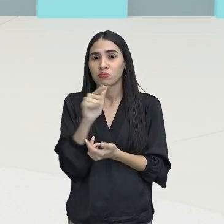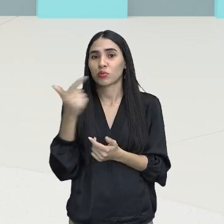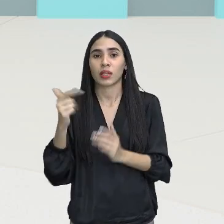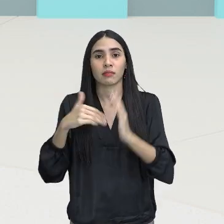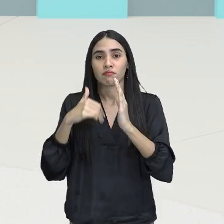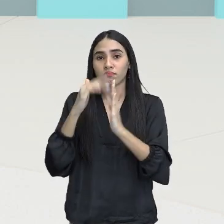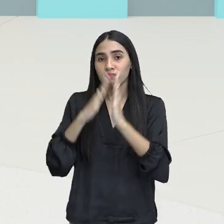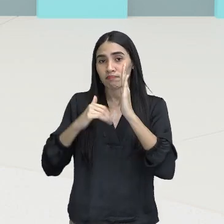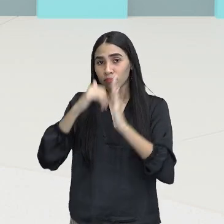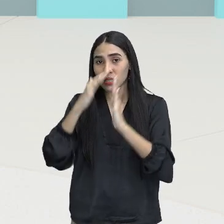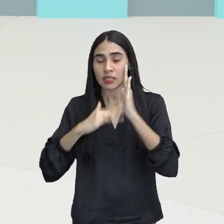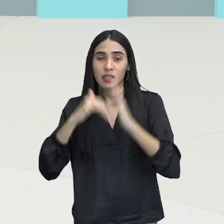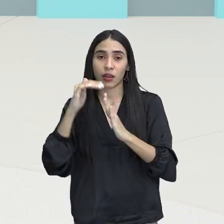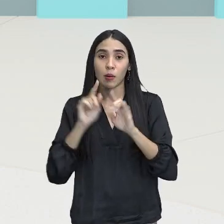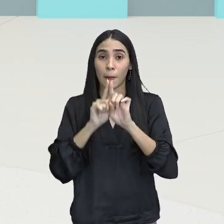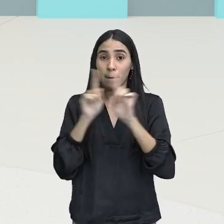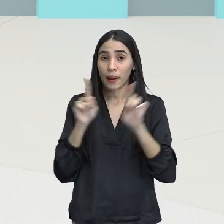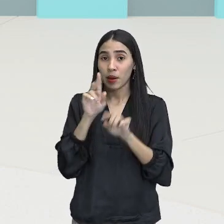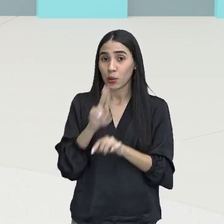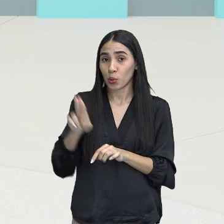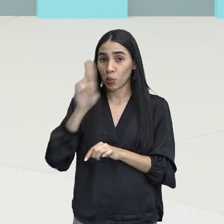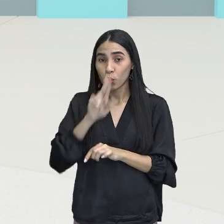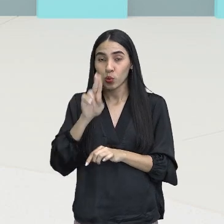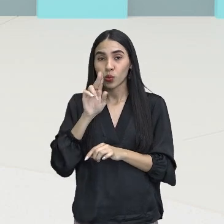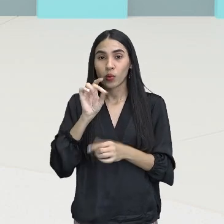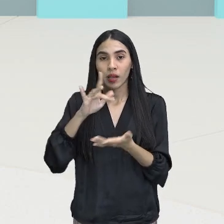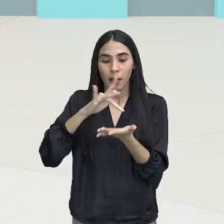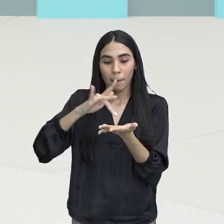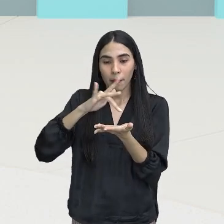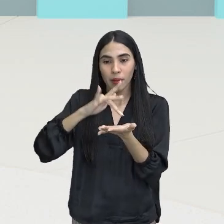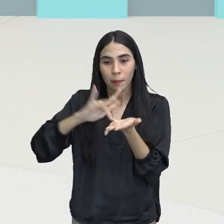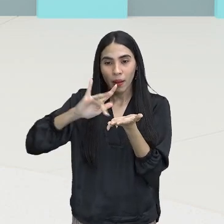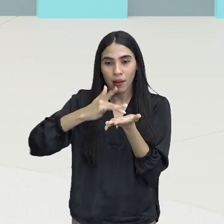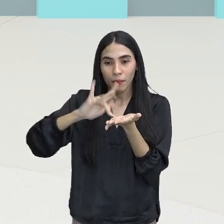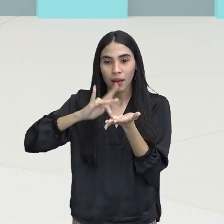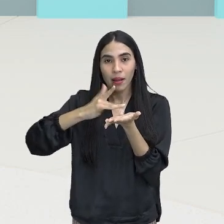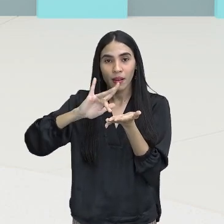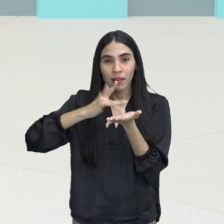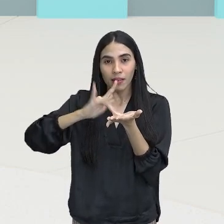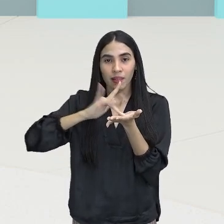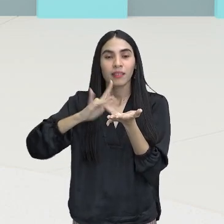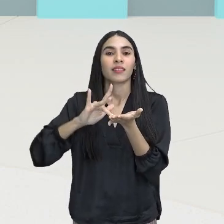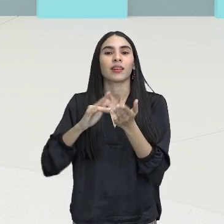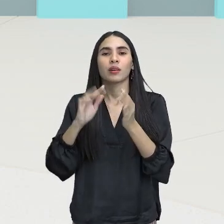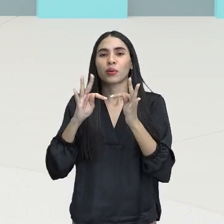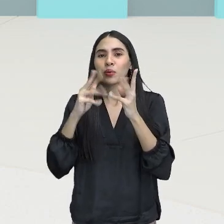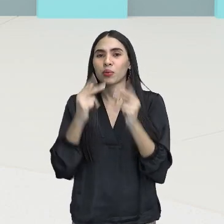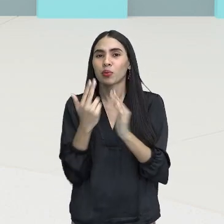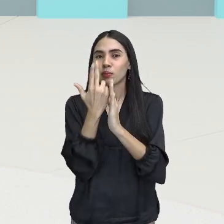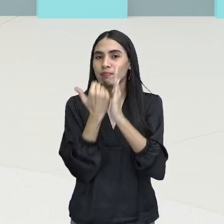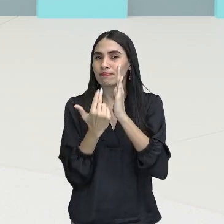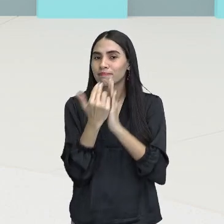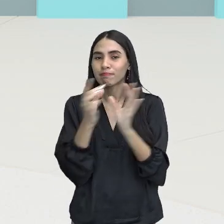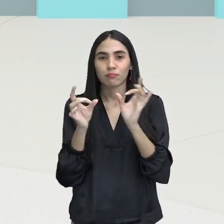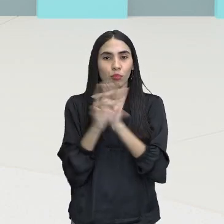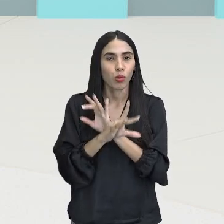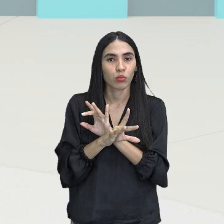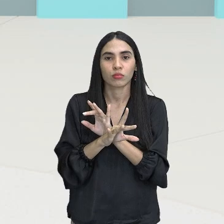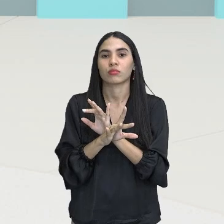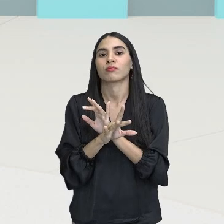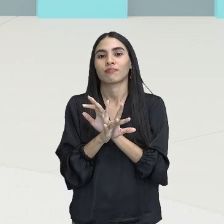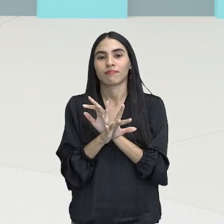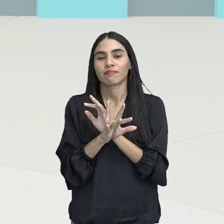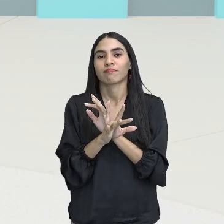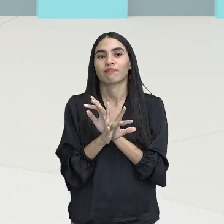mas as telas que utilizam touchscreen, Então é tudo desenhado já preparado de